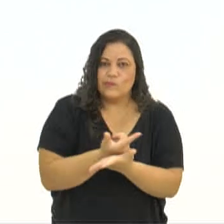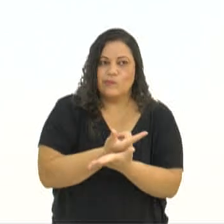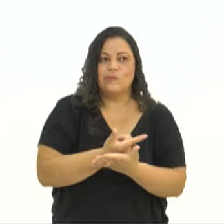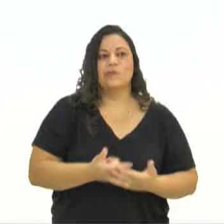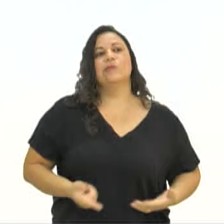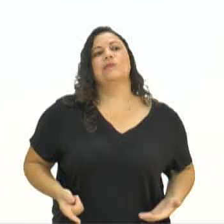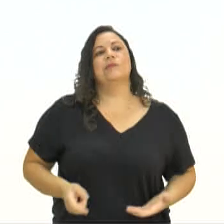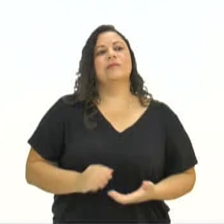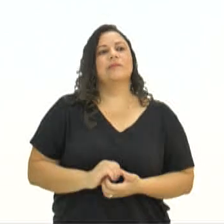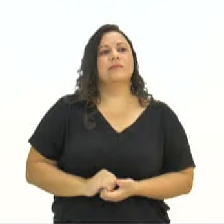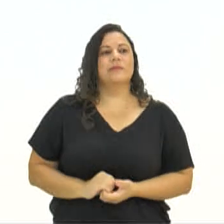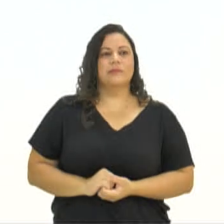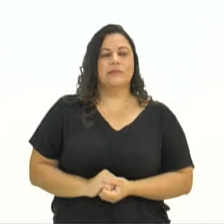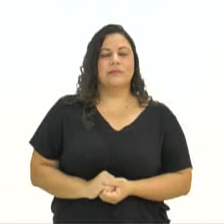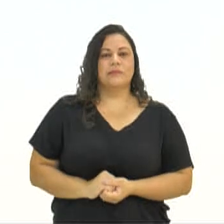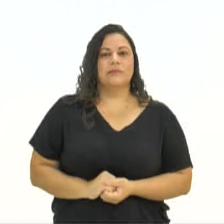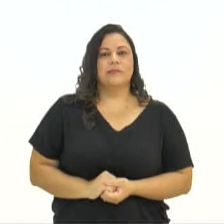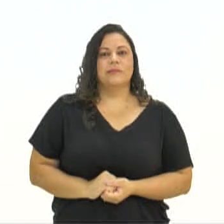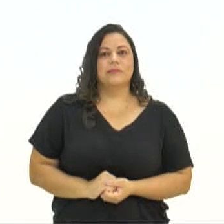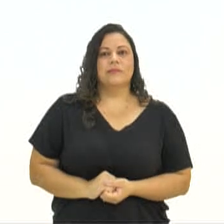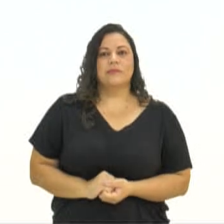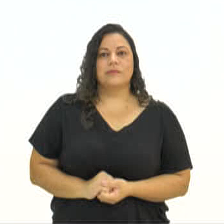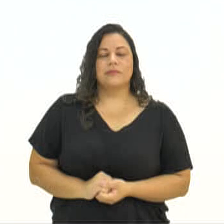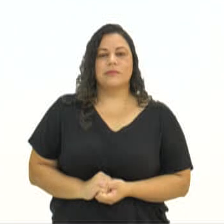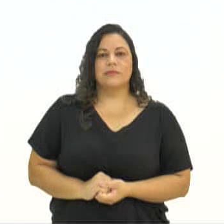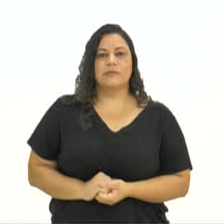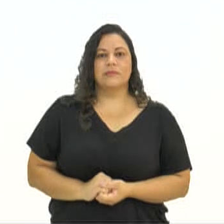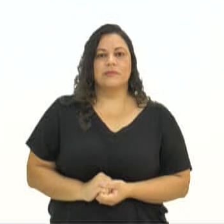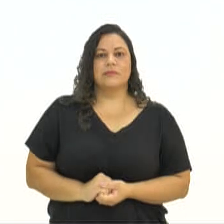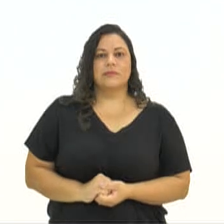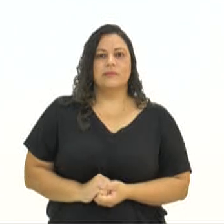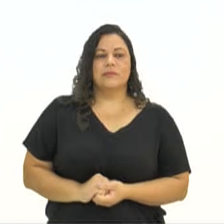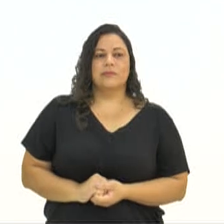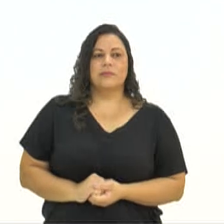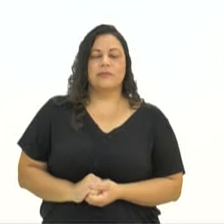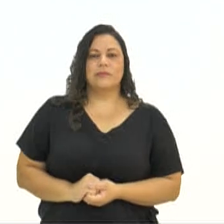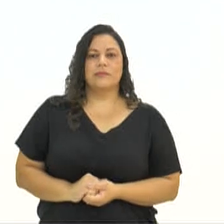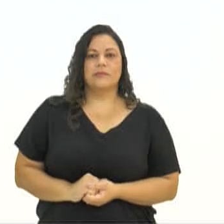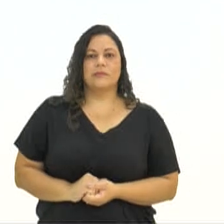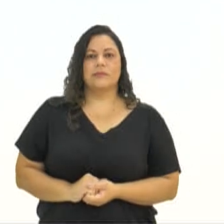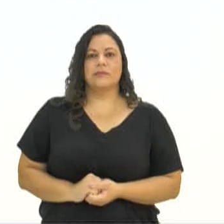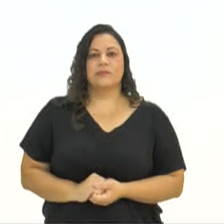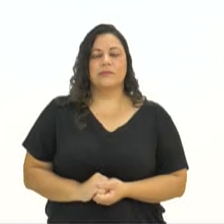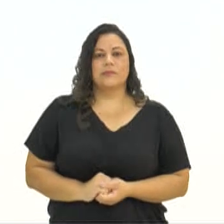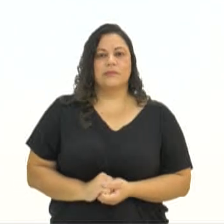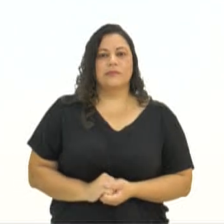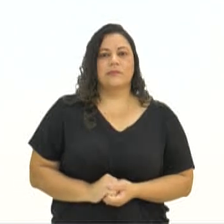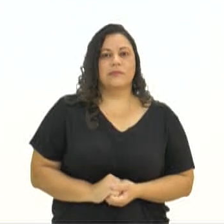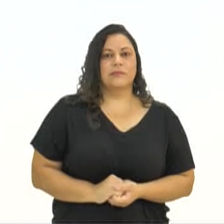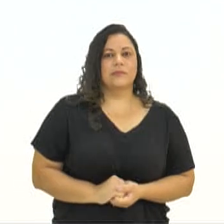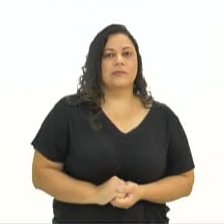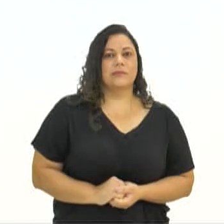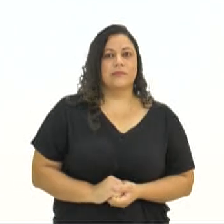tanto, aporta uma ideia geral com os aspectos mais relevantes do tema a tratar. Então, é uma ideia